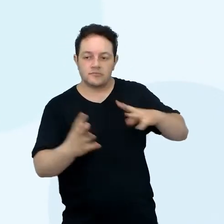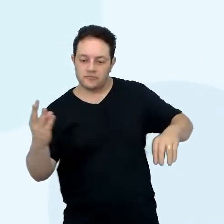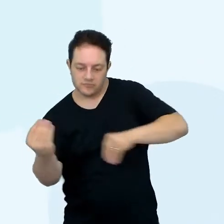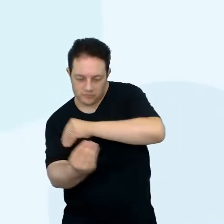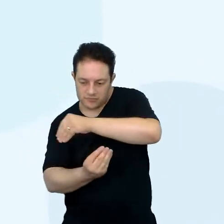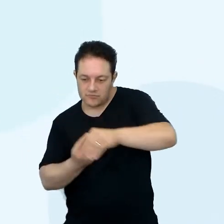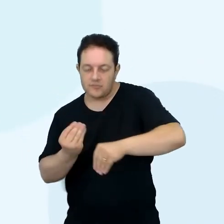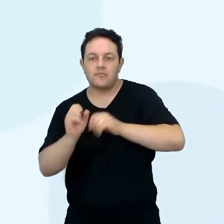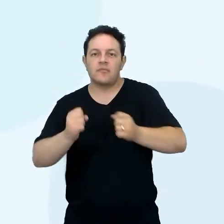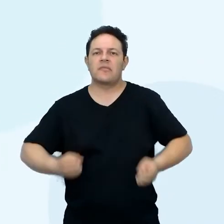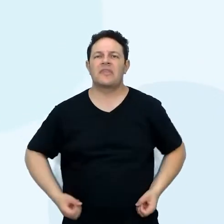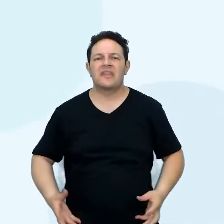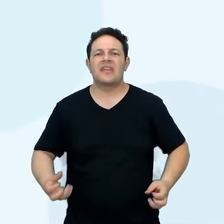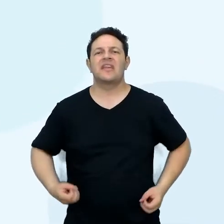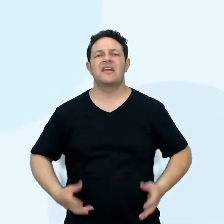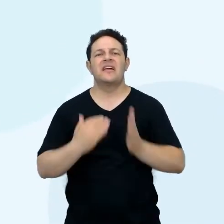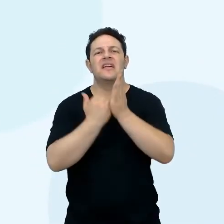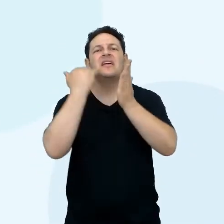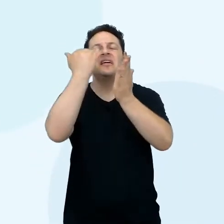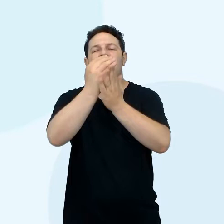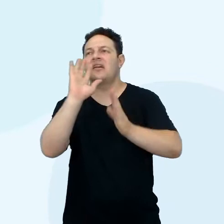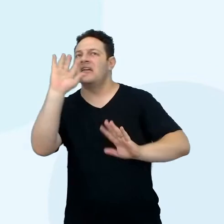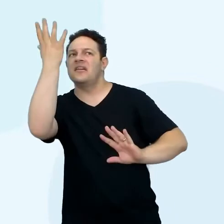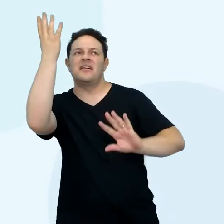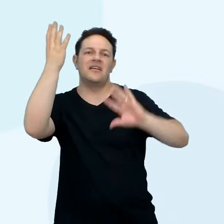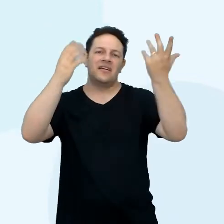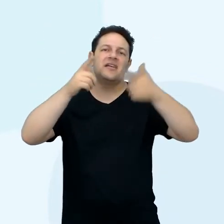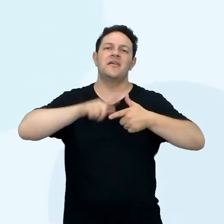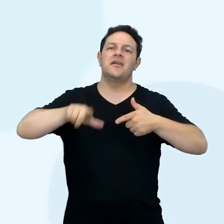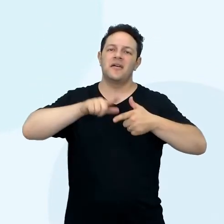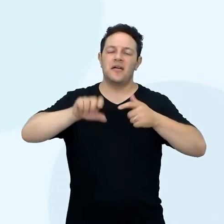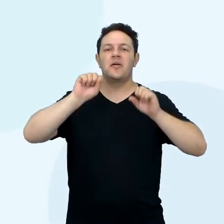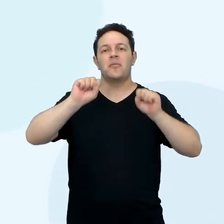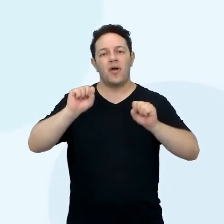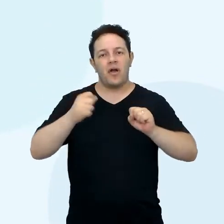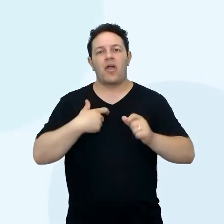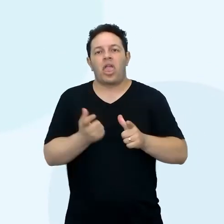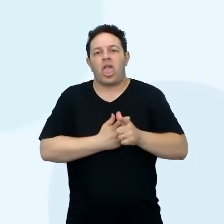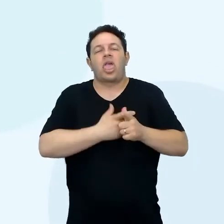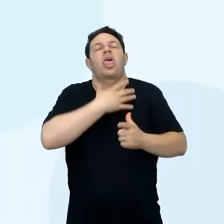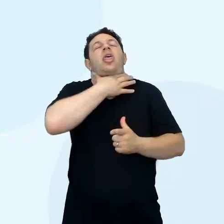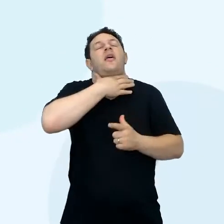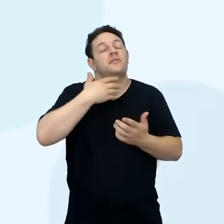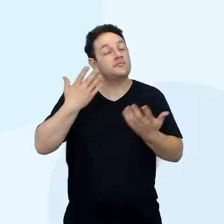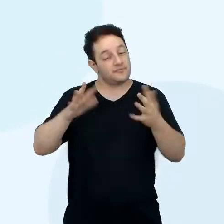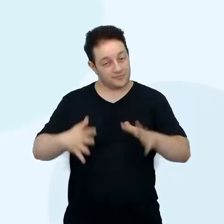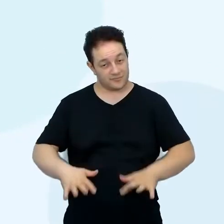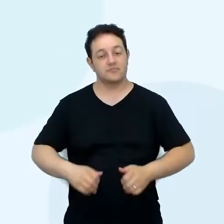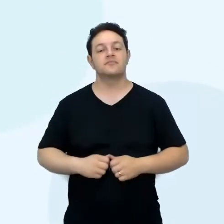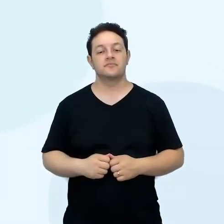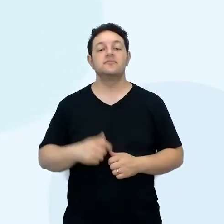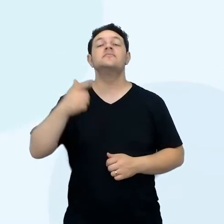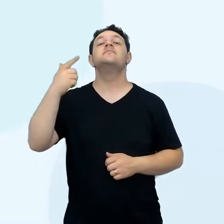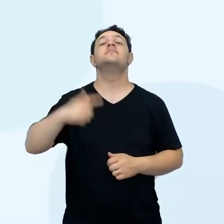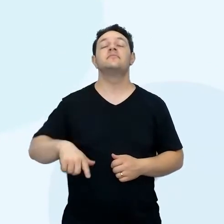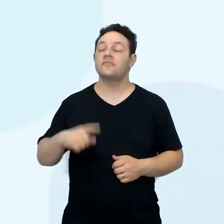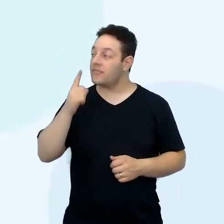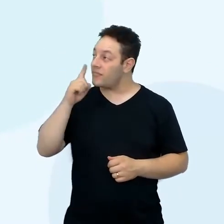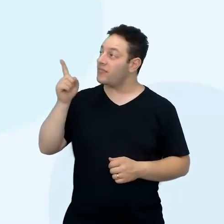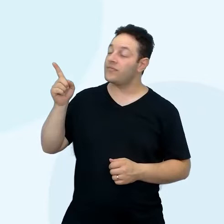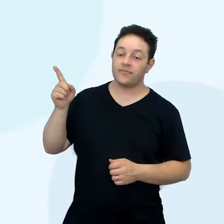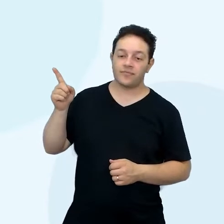trazer gastos maiores e imprevistos como impostos corriqueiros. O que mais?